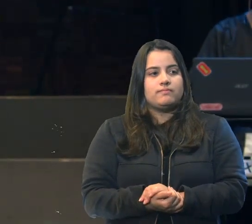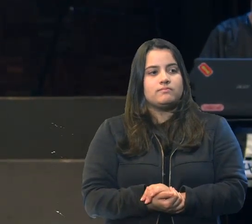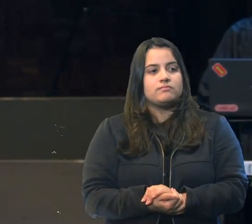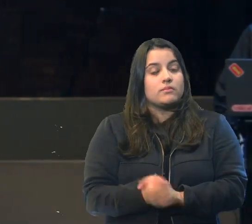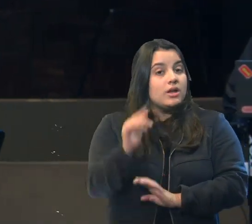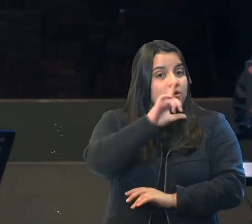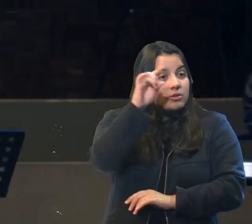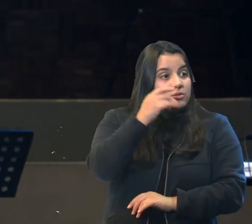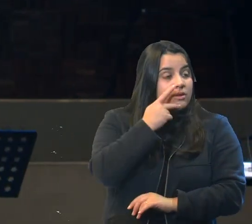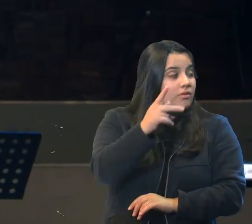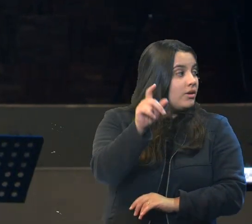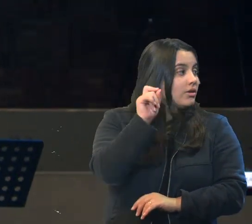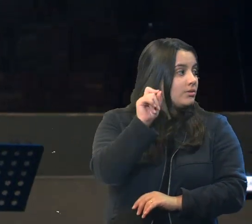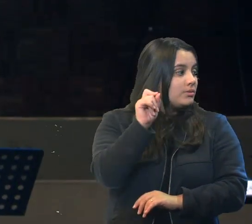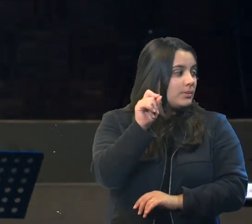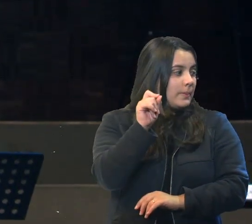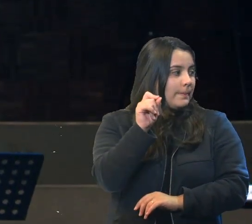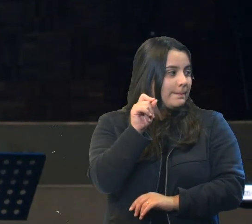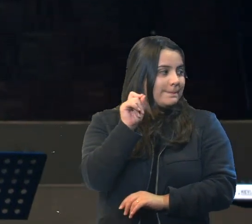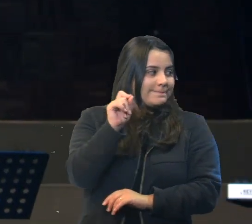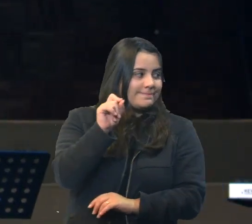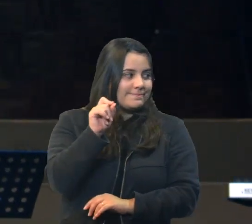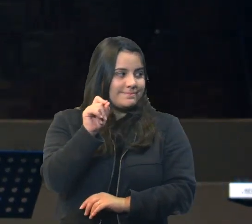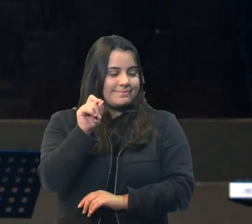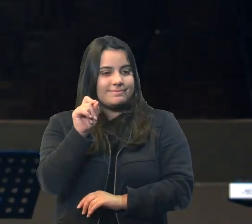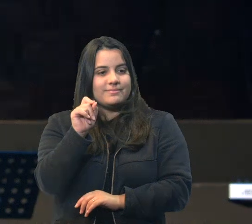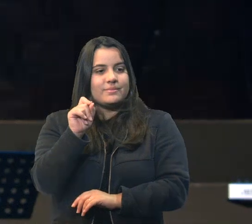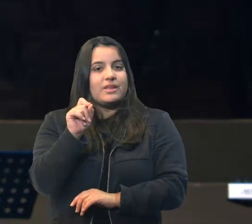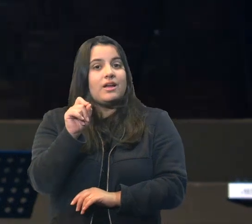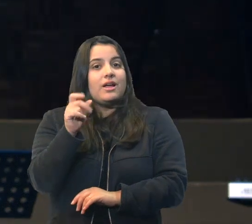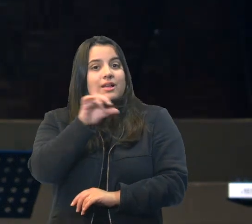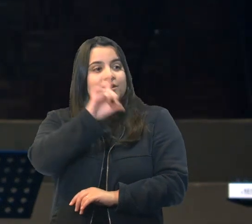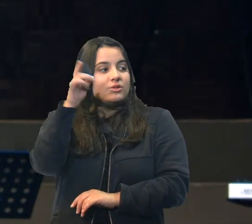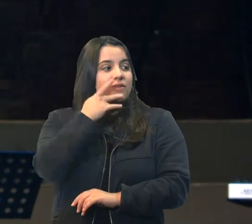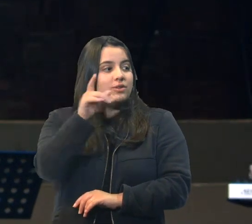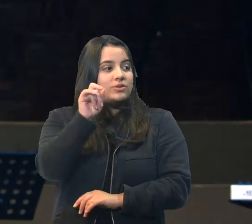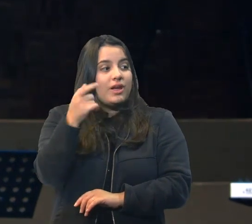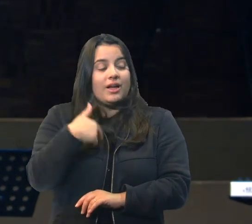Deus está falando, ei, eu quero falar com você, mas você está correndo demais.